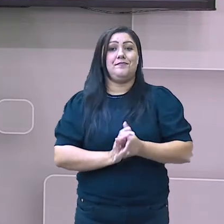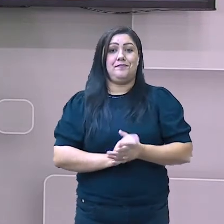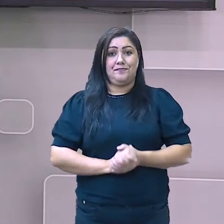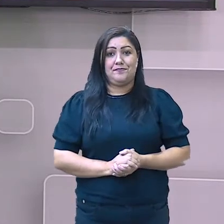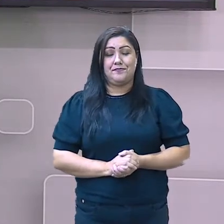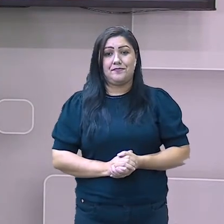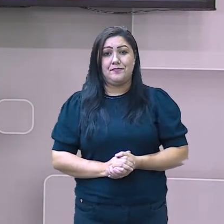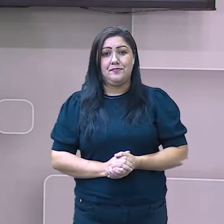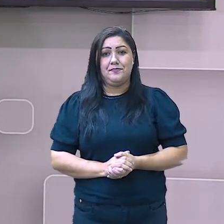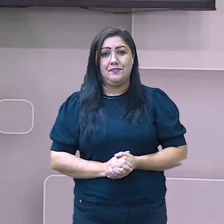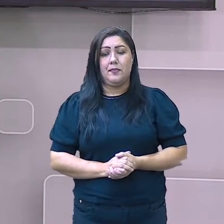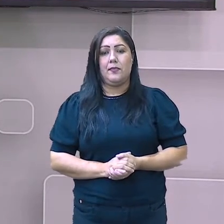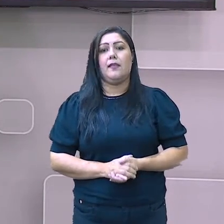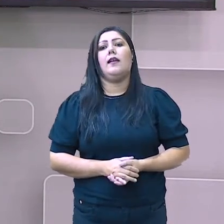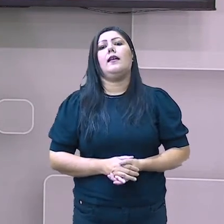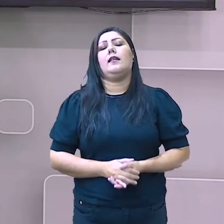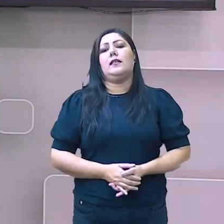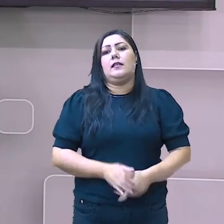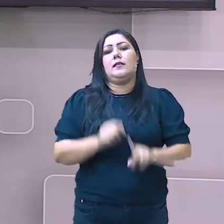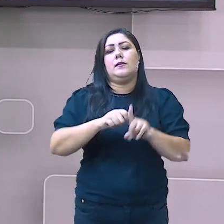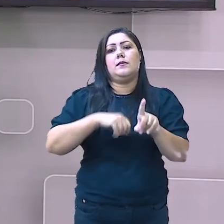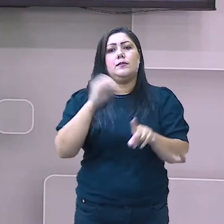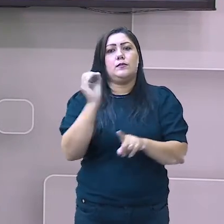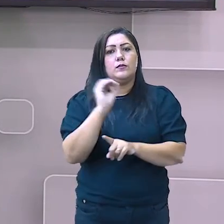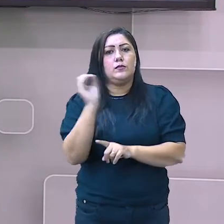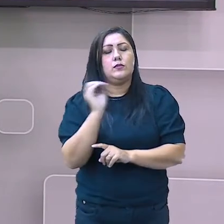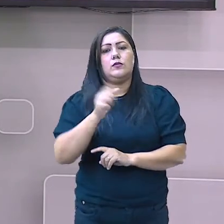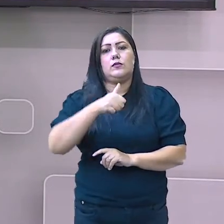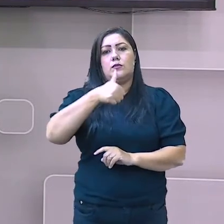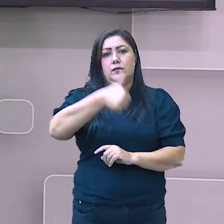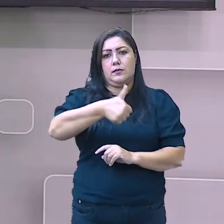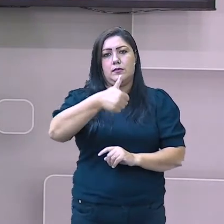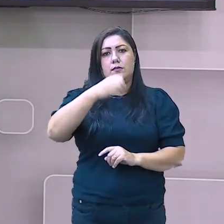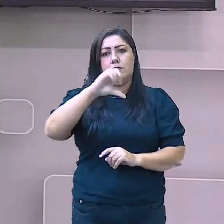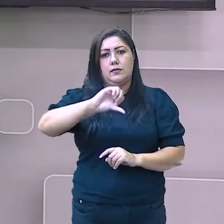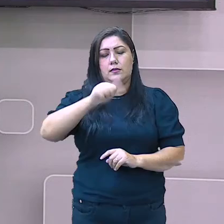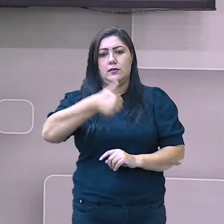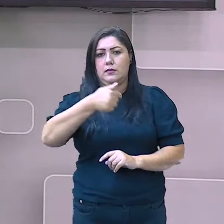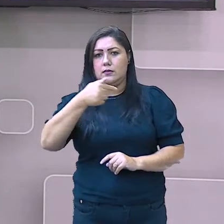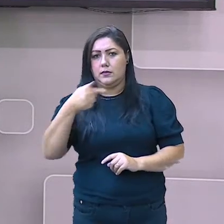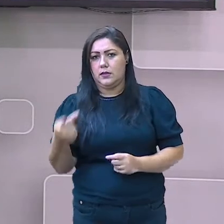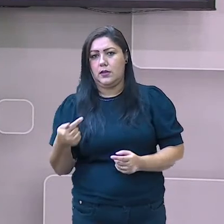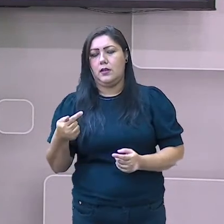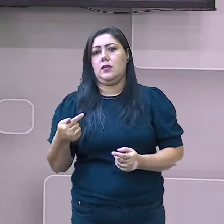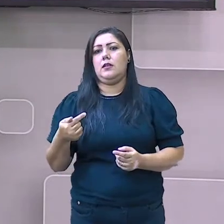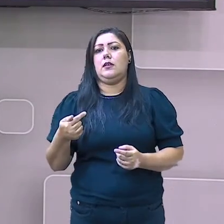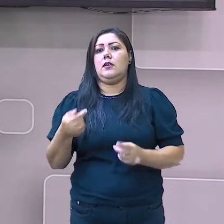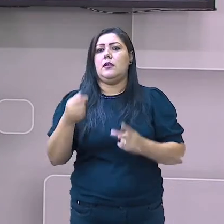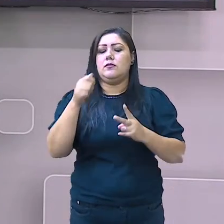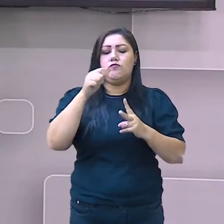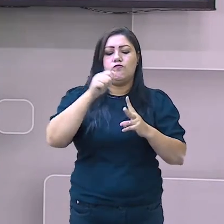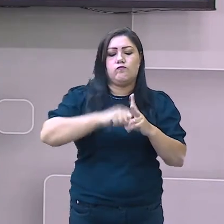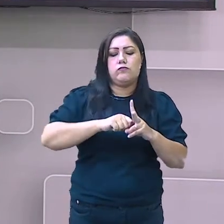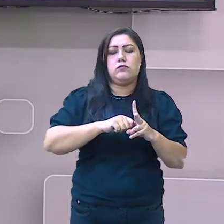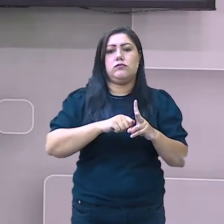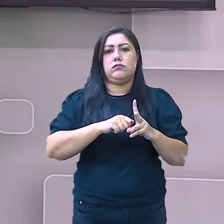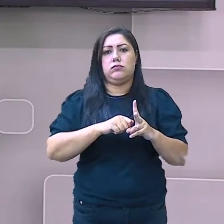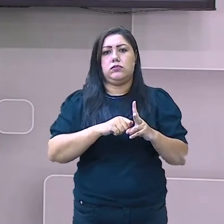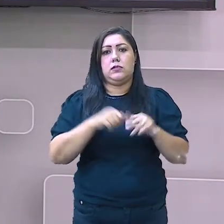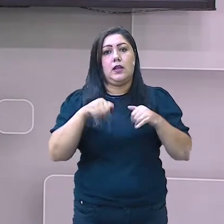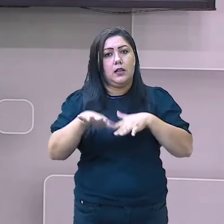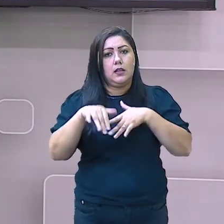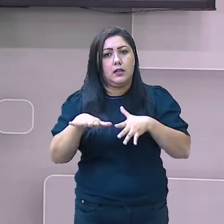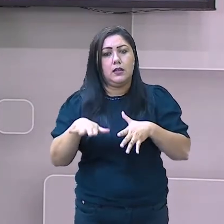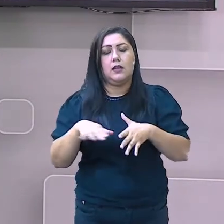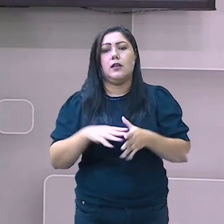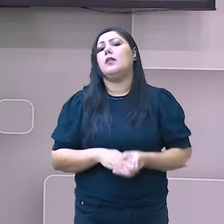fábrica. Em outubro de 1917 e setembro, os